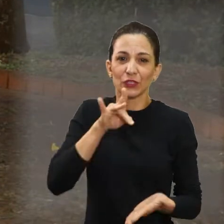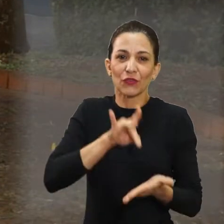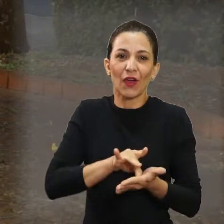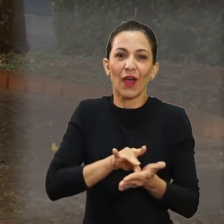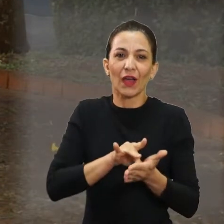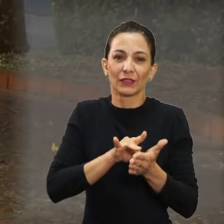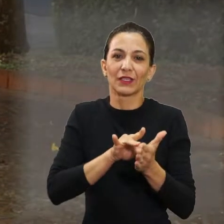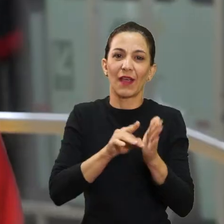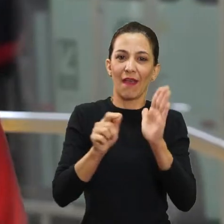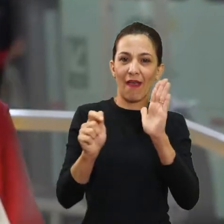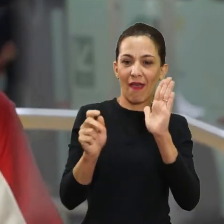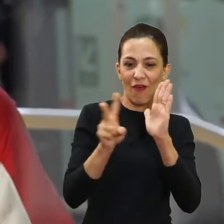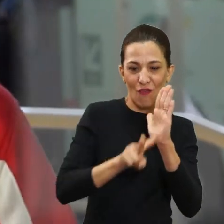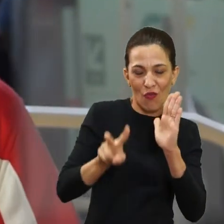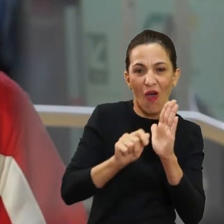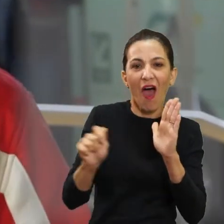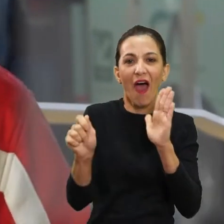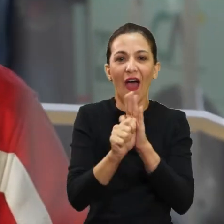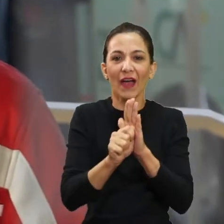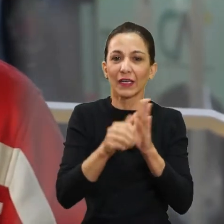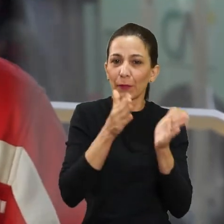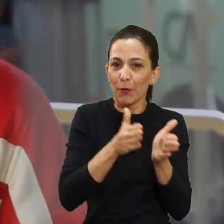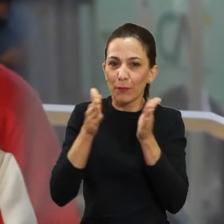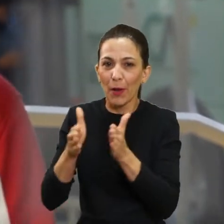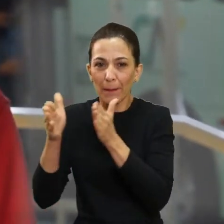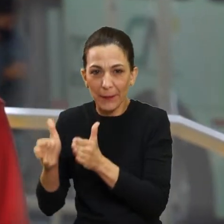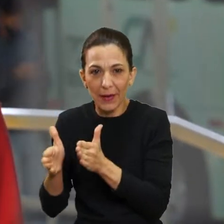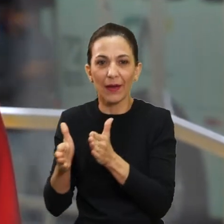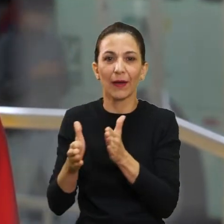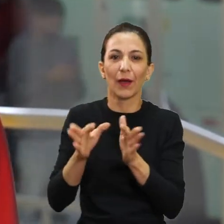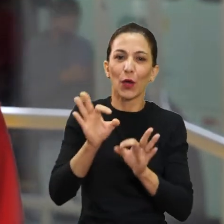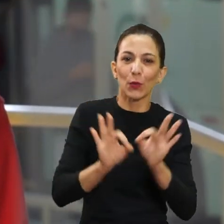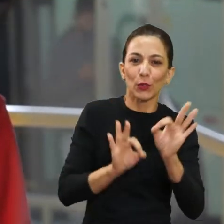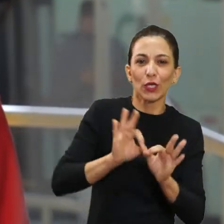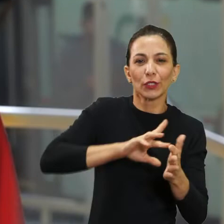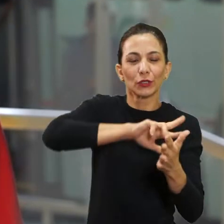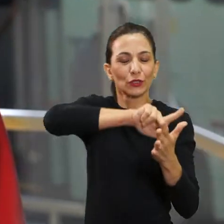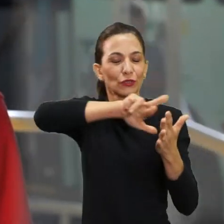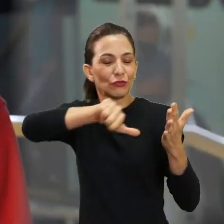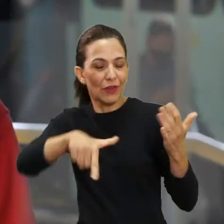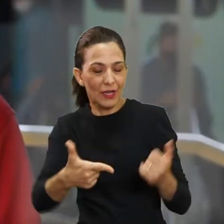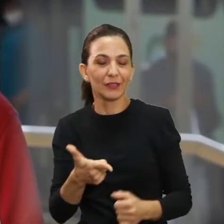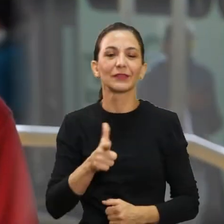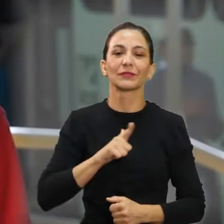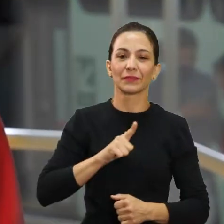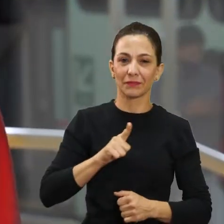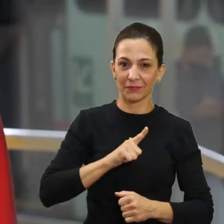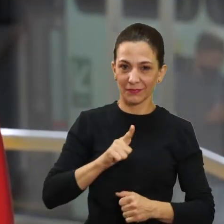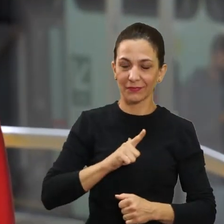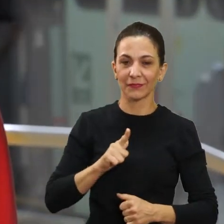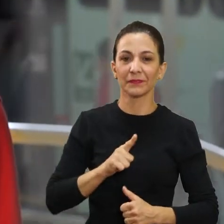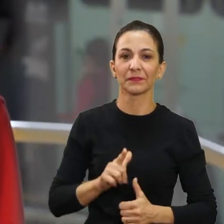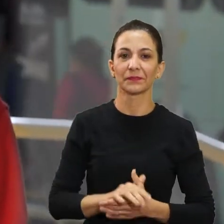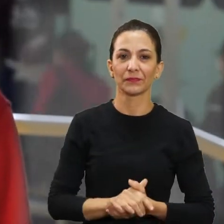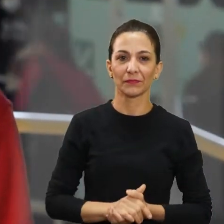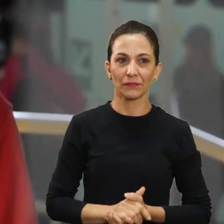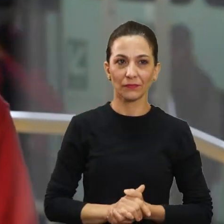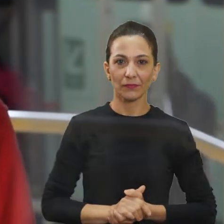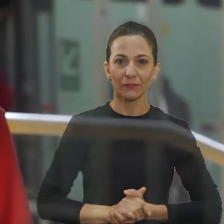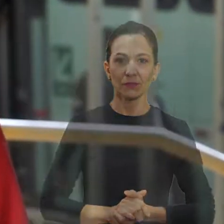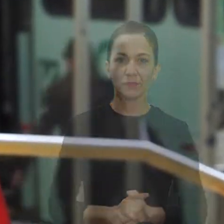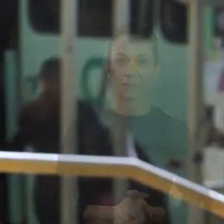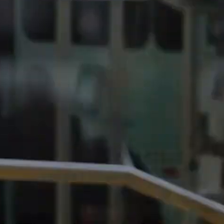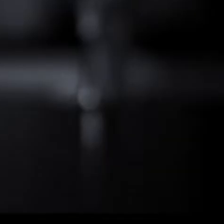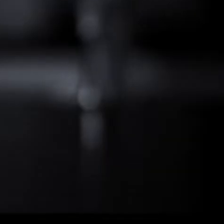ficar como se fosse internado em lugares para vivenciar um processo de criação audiovisual também. São vários projetos que a gente